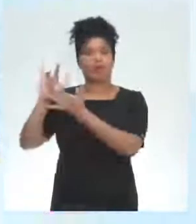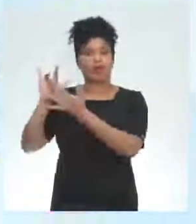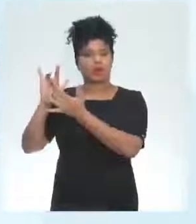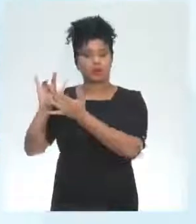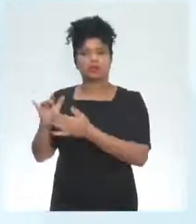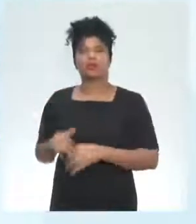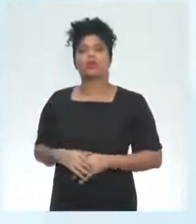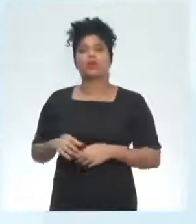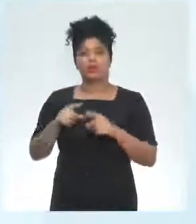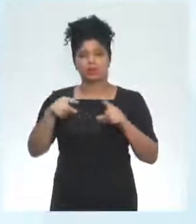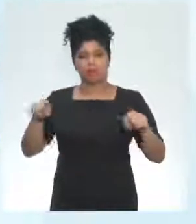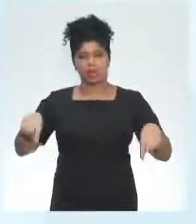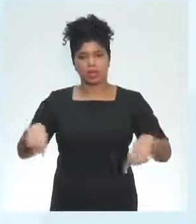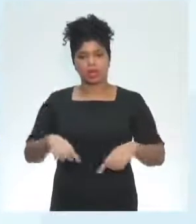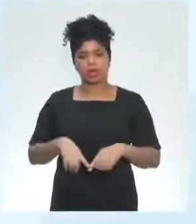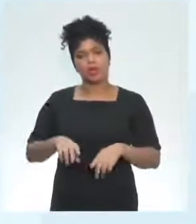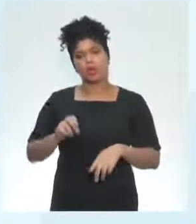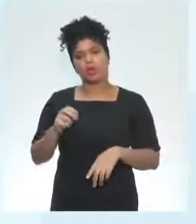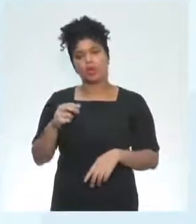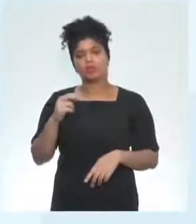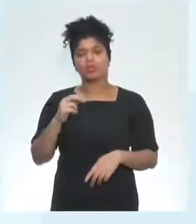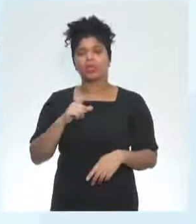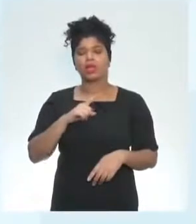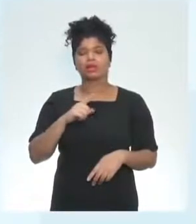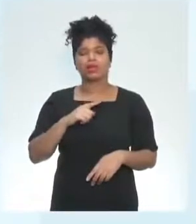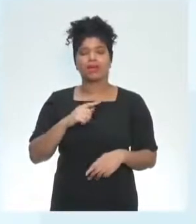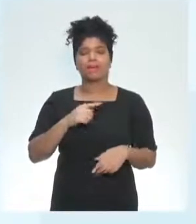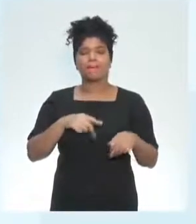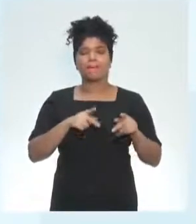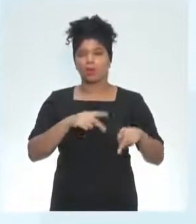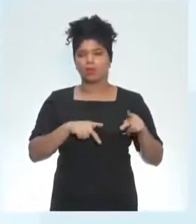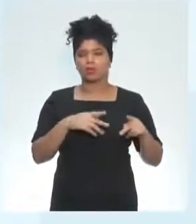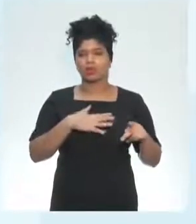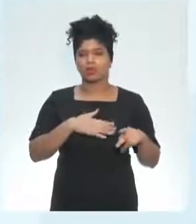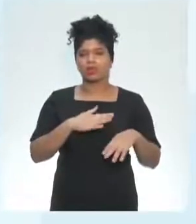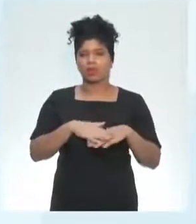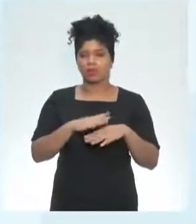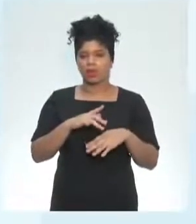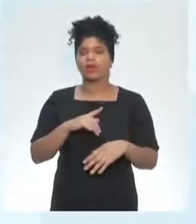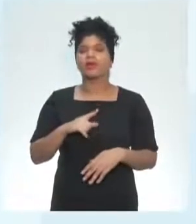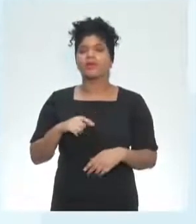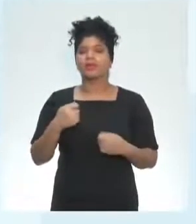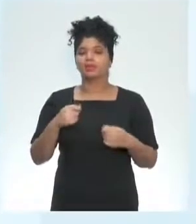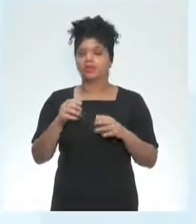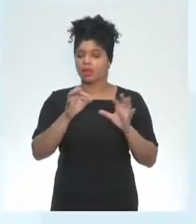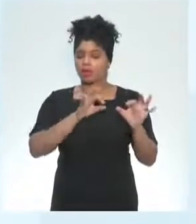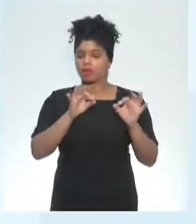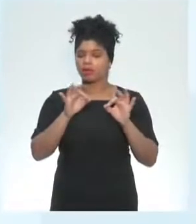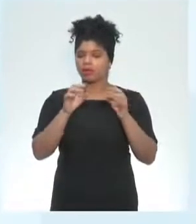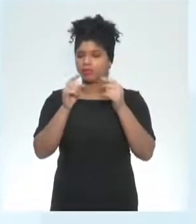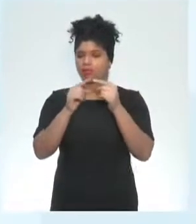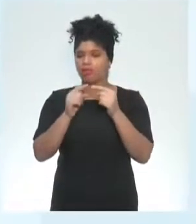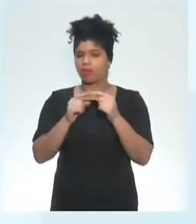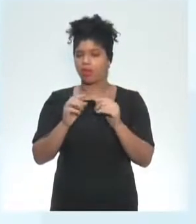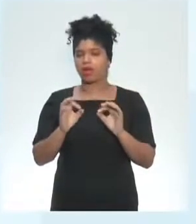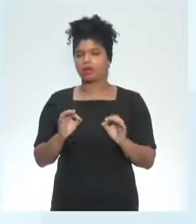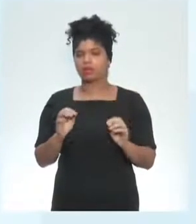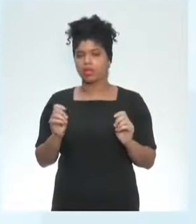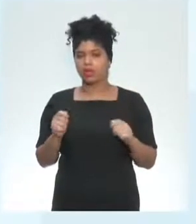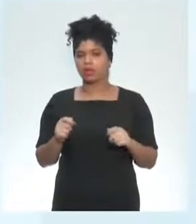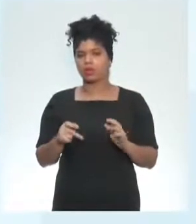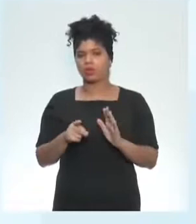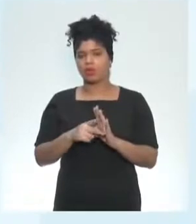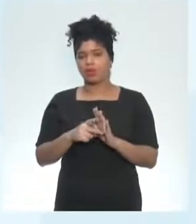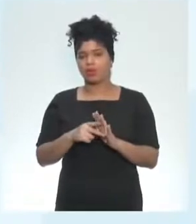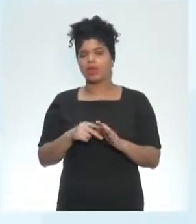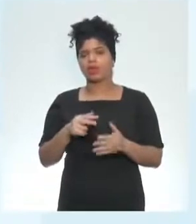popular, tá? Então eu sempre vou ter que adequar o meu figurino e todo o meu cenário, né, de acordo com esse